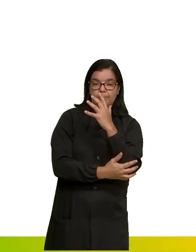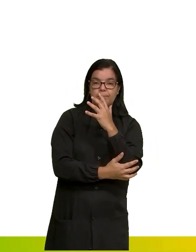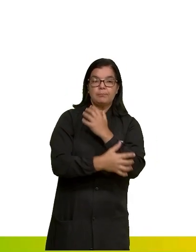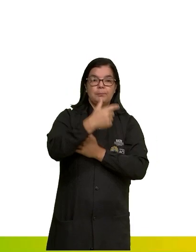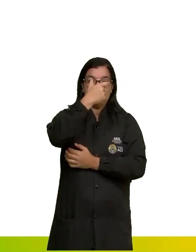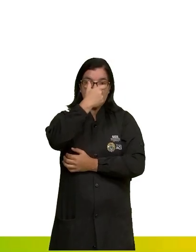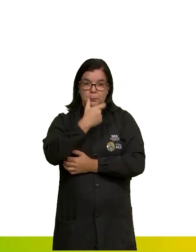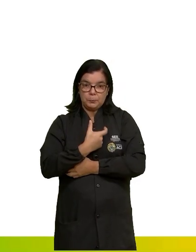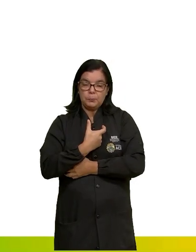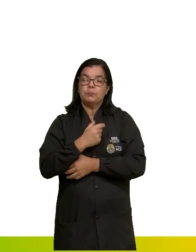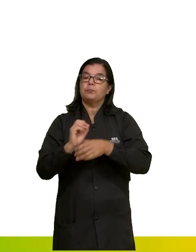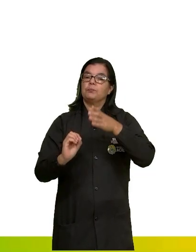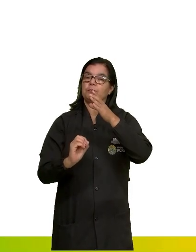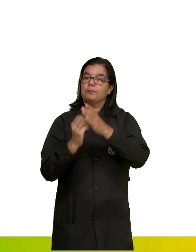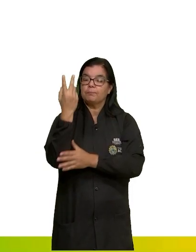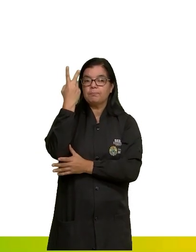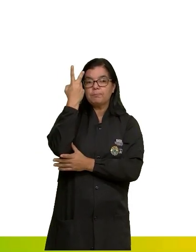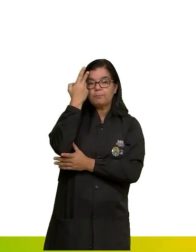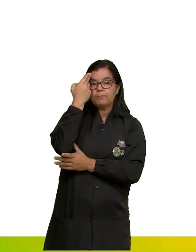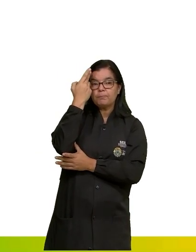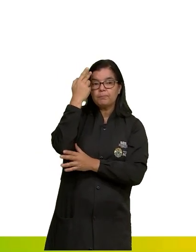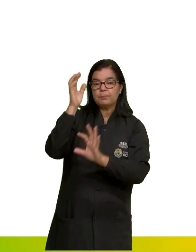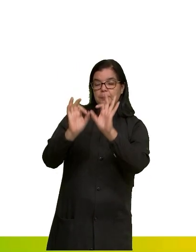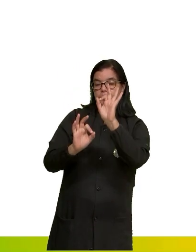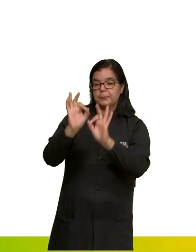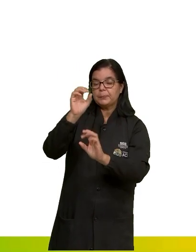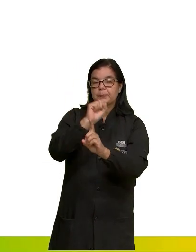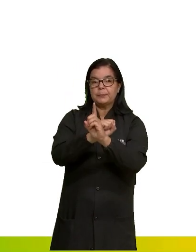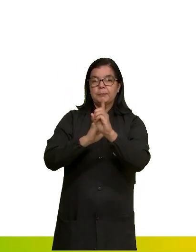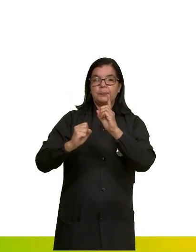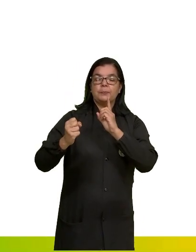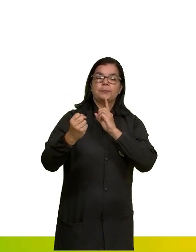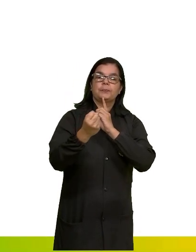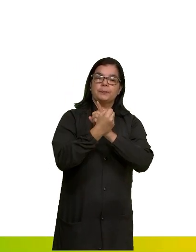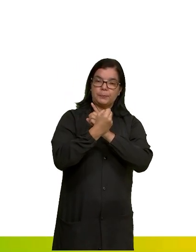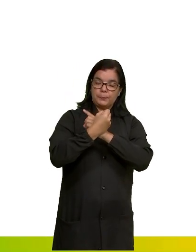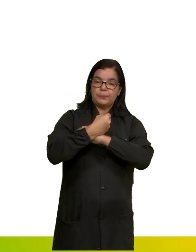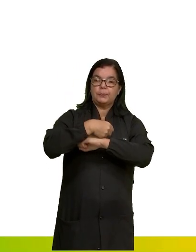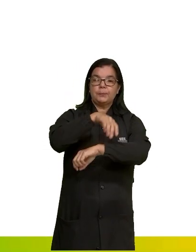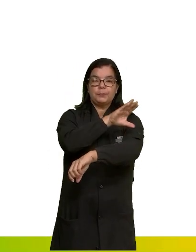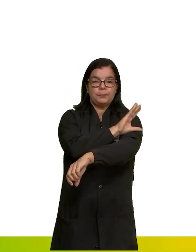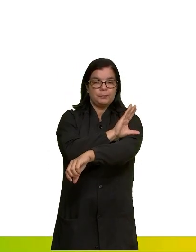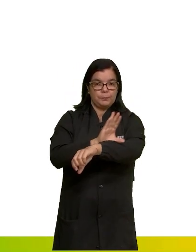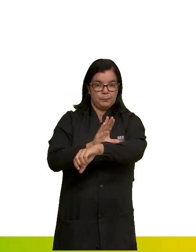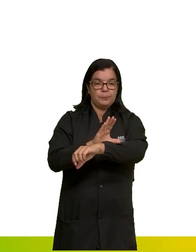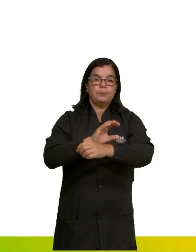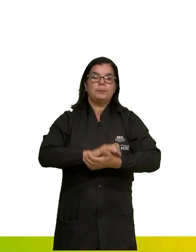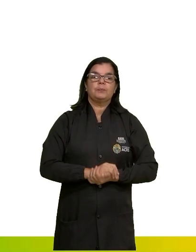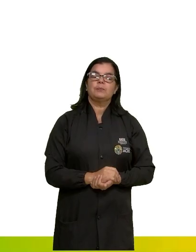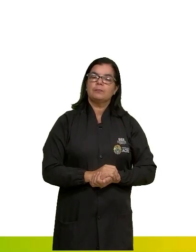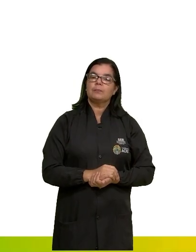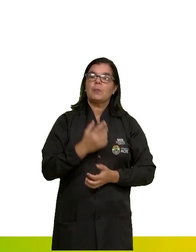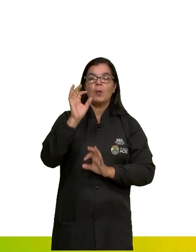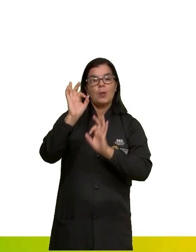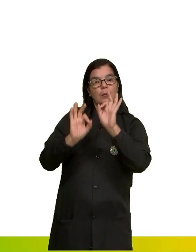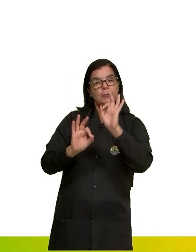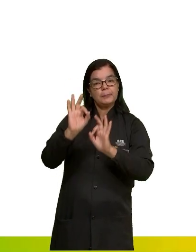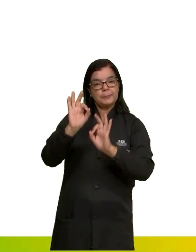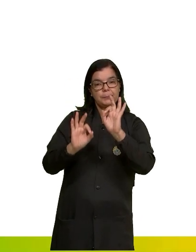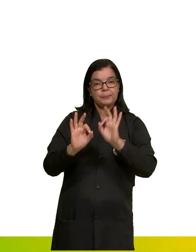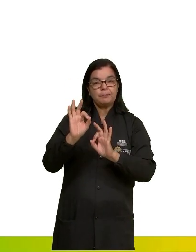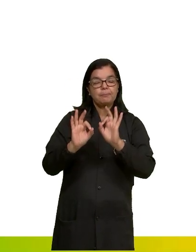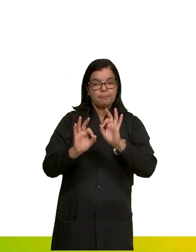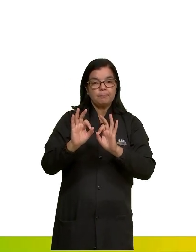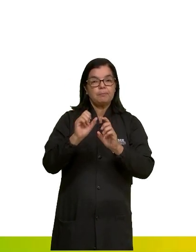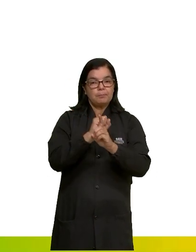natureza humana, fenômenos naturais e a organização da cultura, a organização